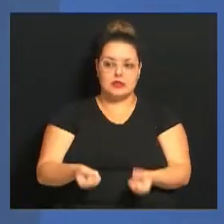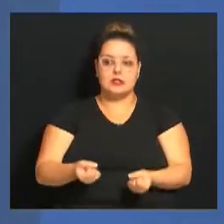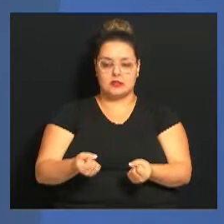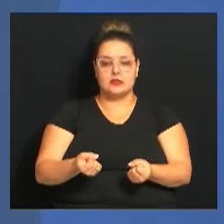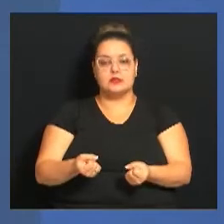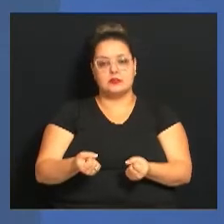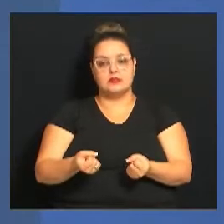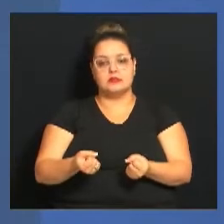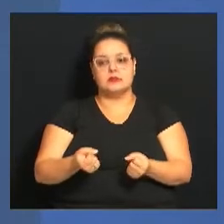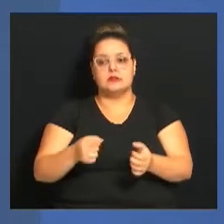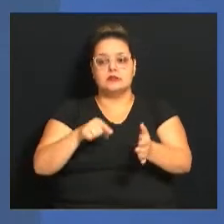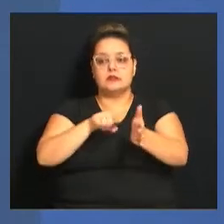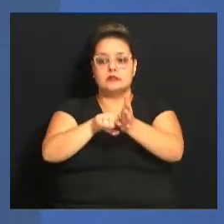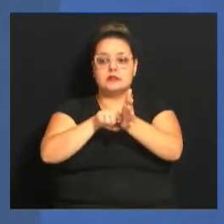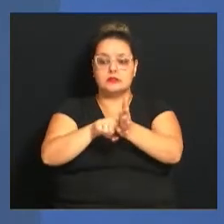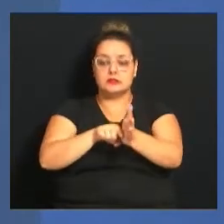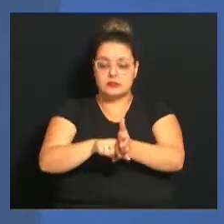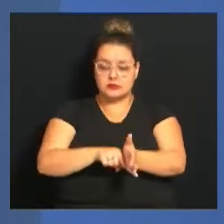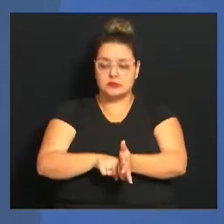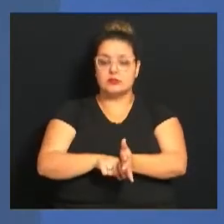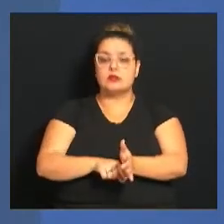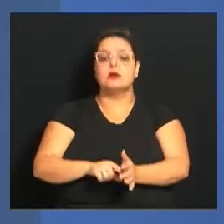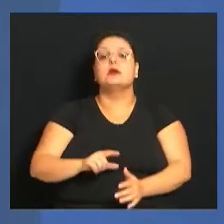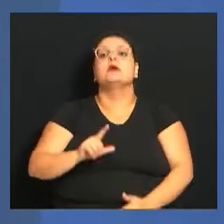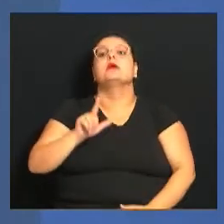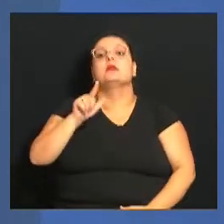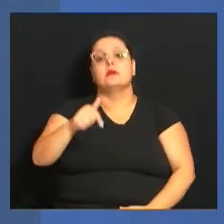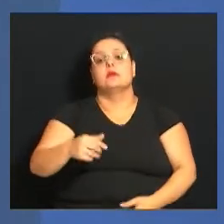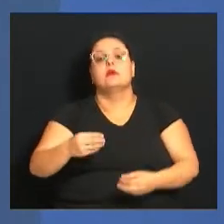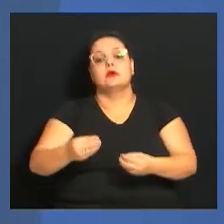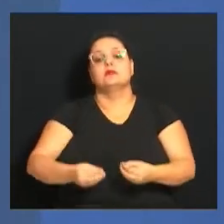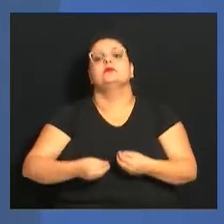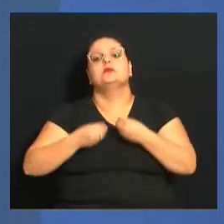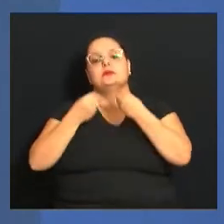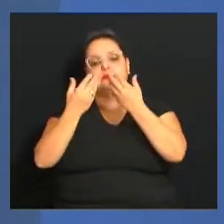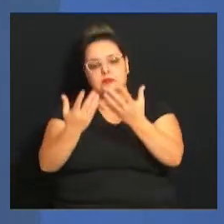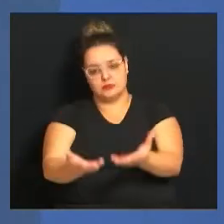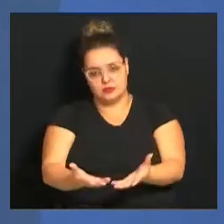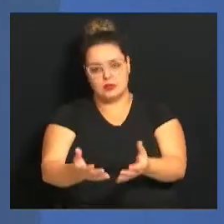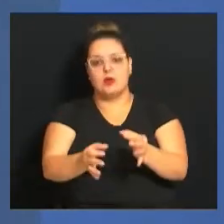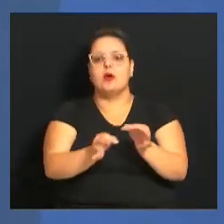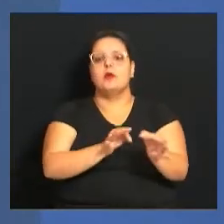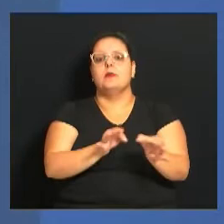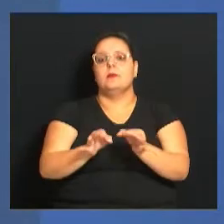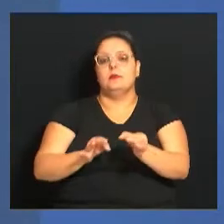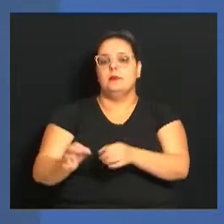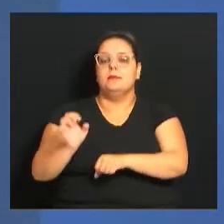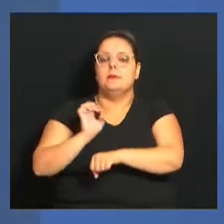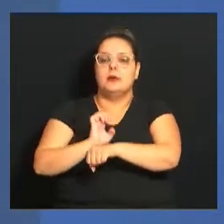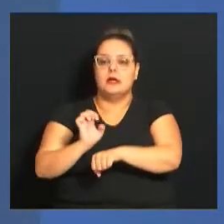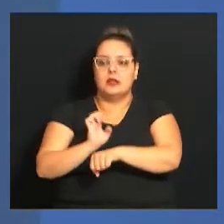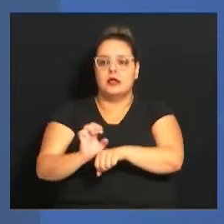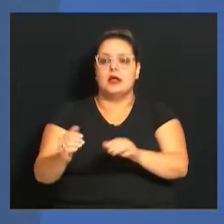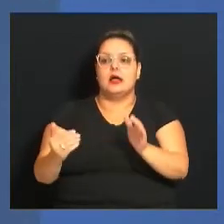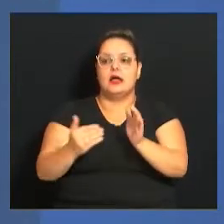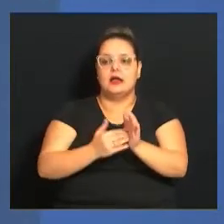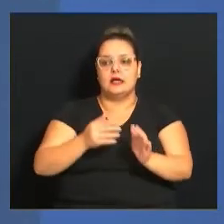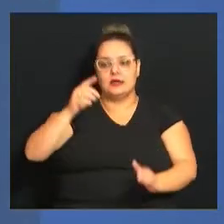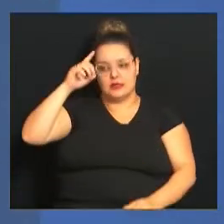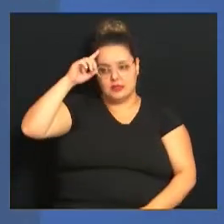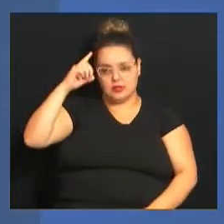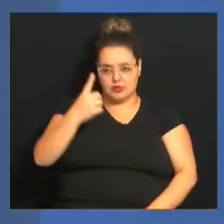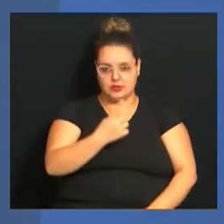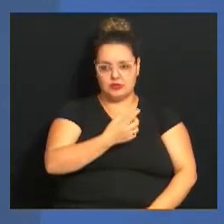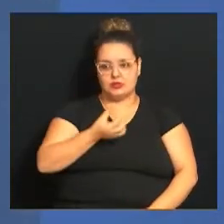esse questionário e aí devolver esse e-mail para a organização desse estágio até o dia 16 de